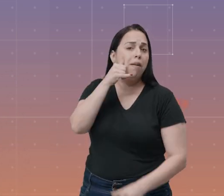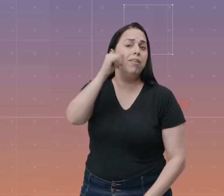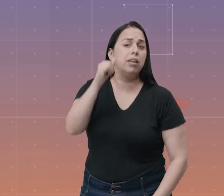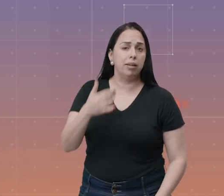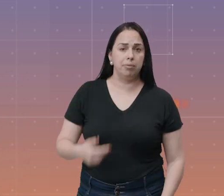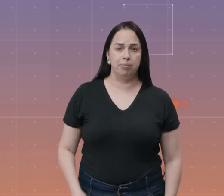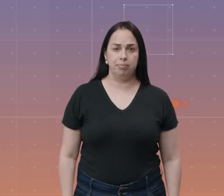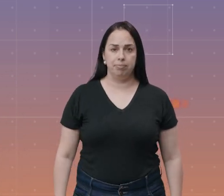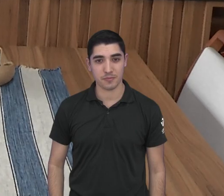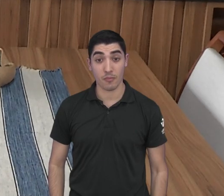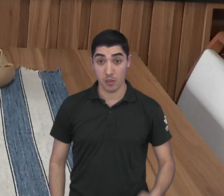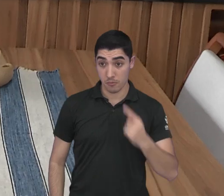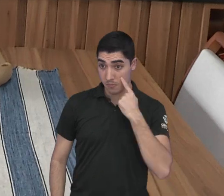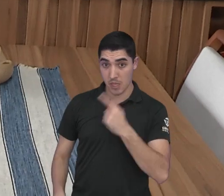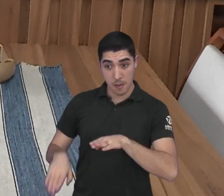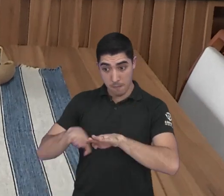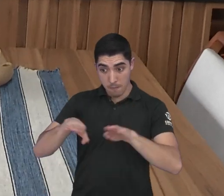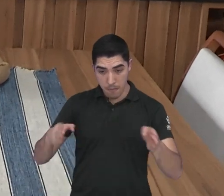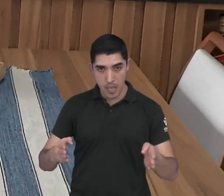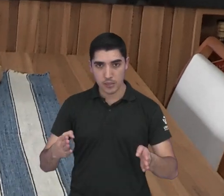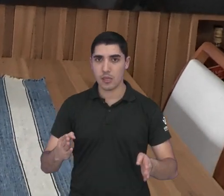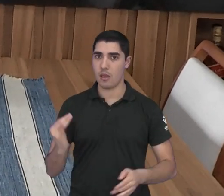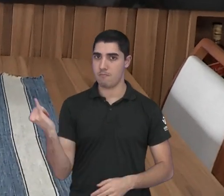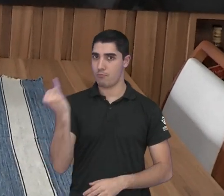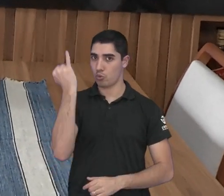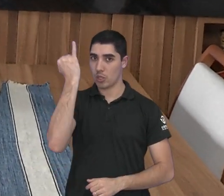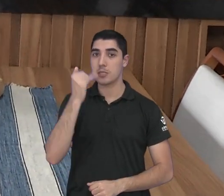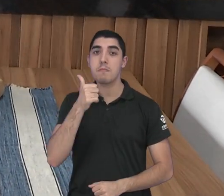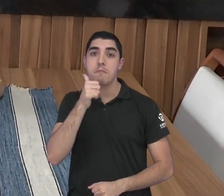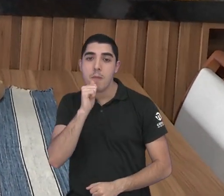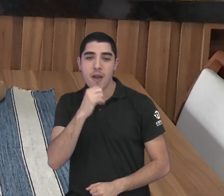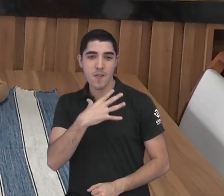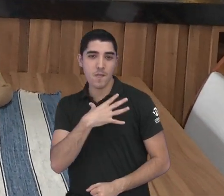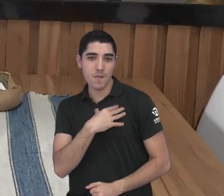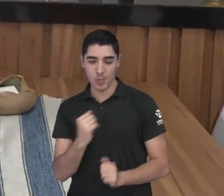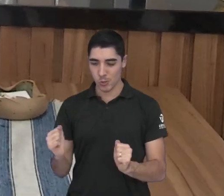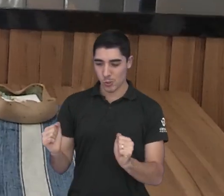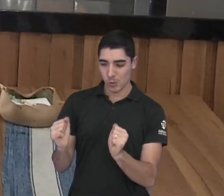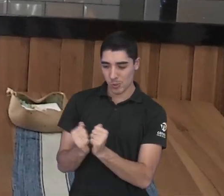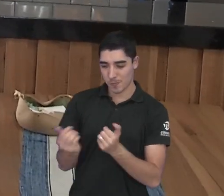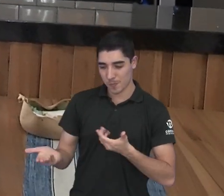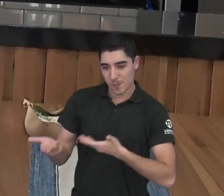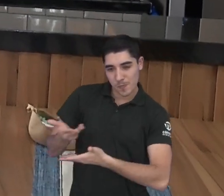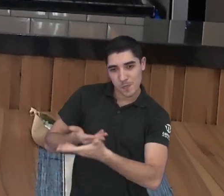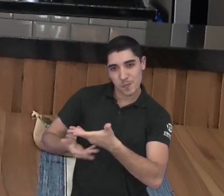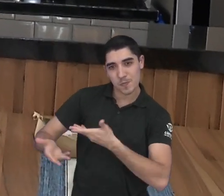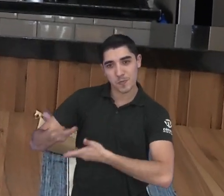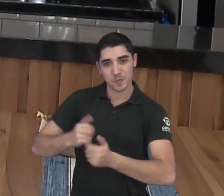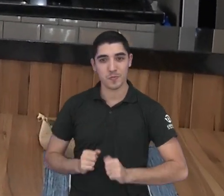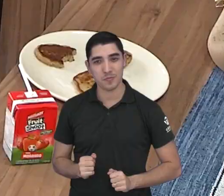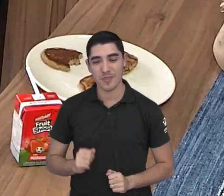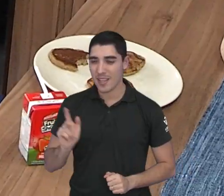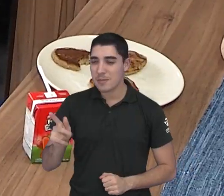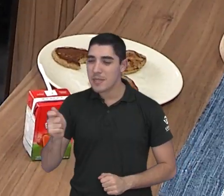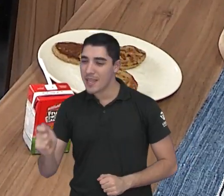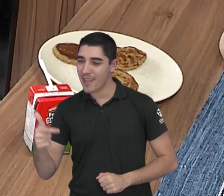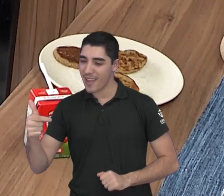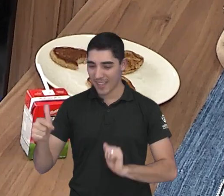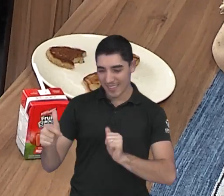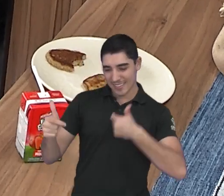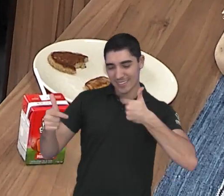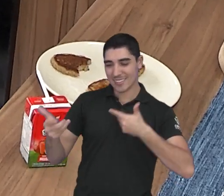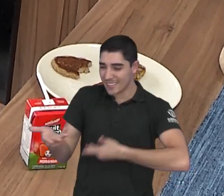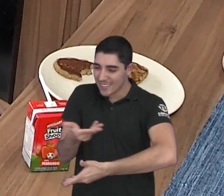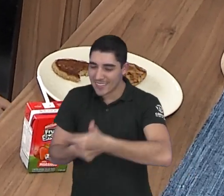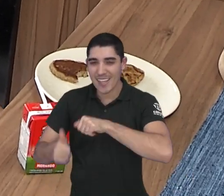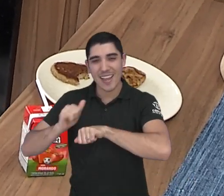essa situação. A mesa aqui é sagrada. Hora de mãe e filho aproveitarem a companhia do outro. Entre